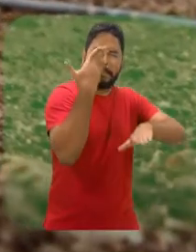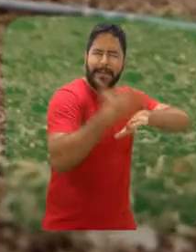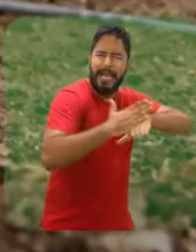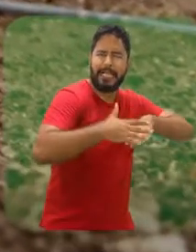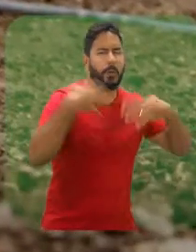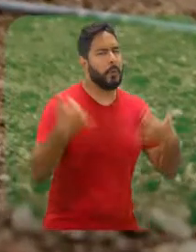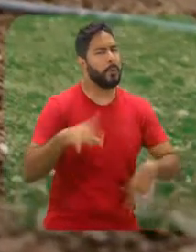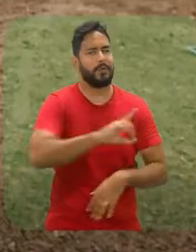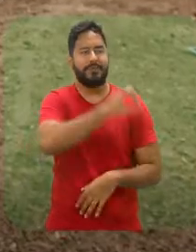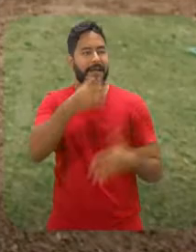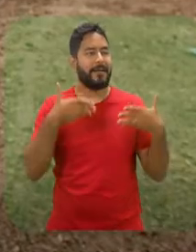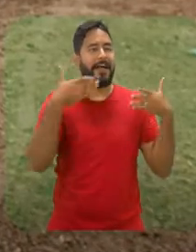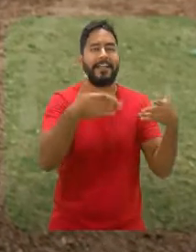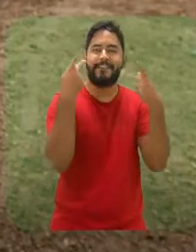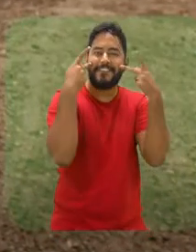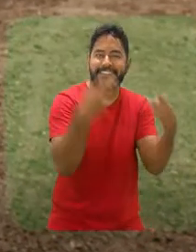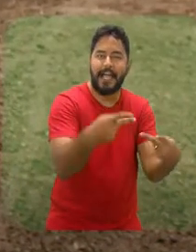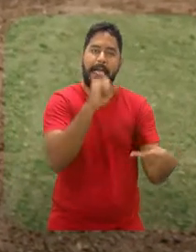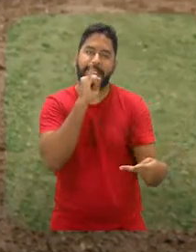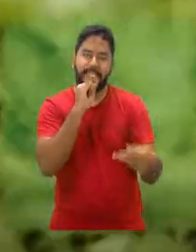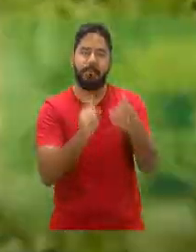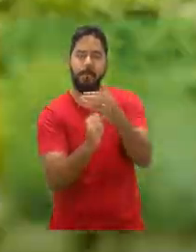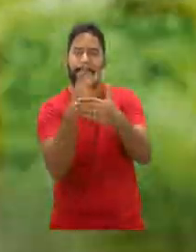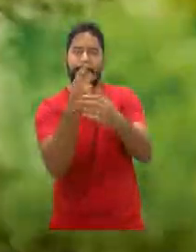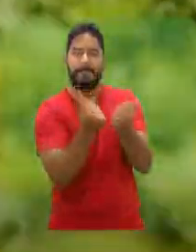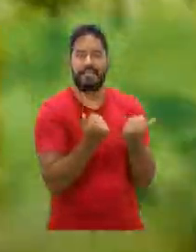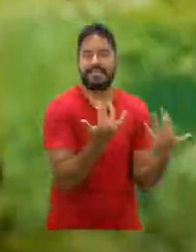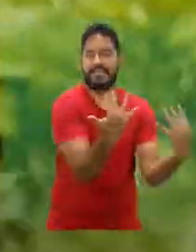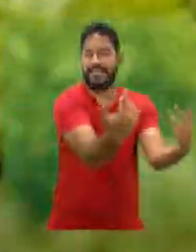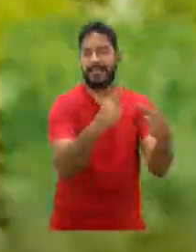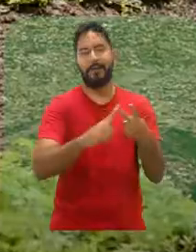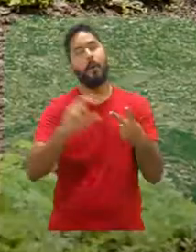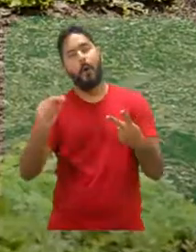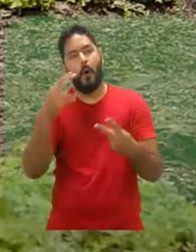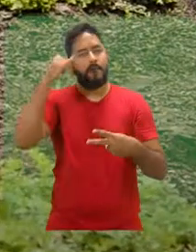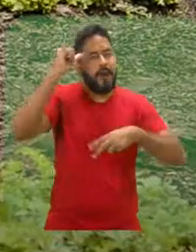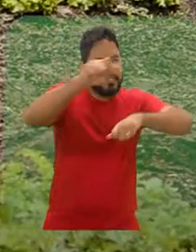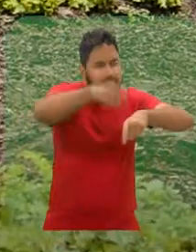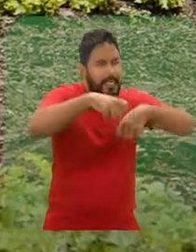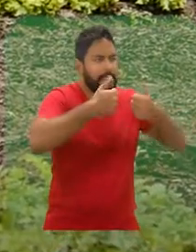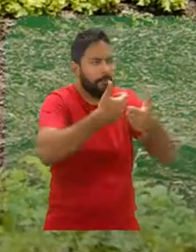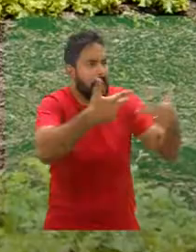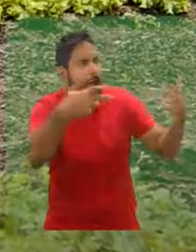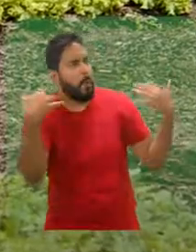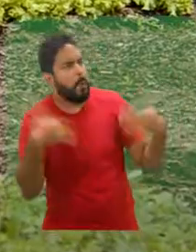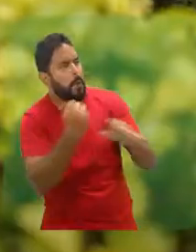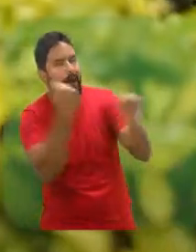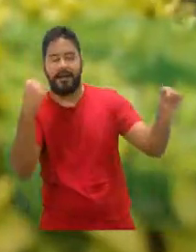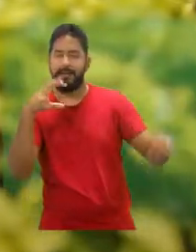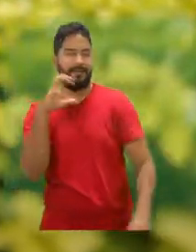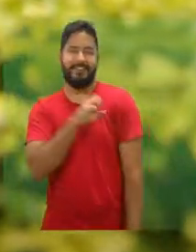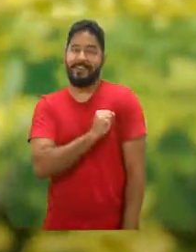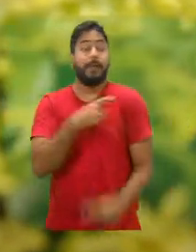parte de campo, hoje tem um dia de campo, hoje a gente vai visitar um plantio, vai visitar uma fazenda, alguma coisa desse tipo,